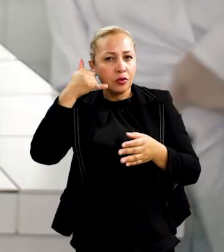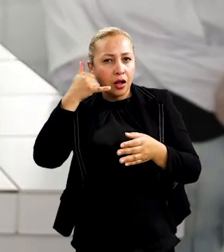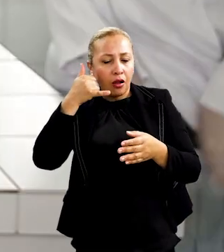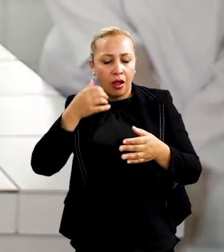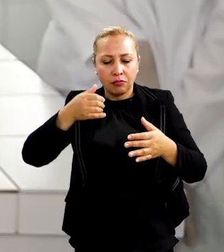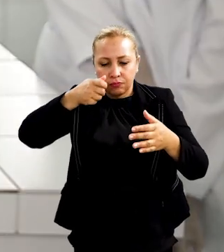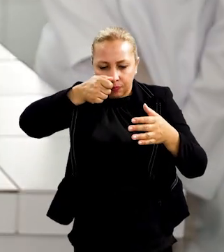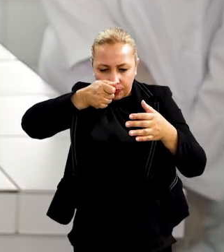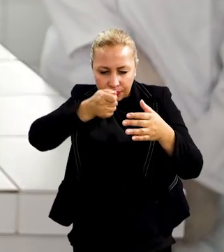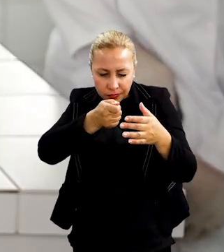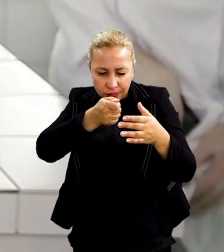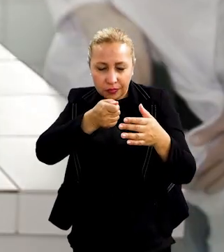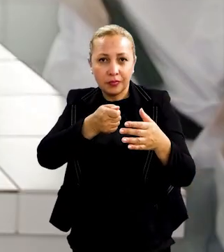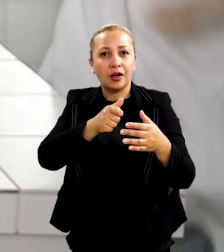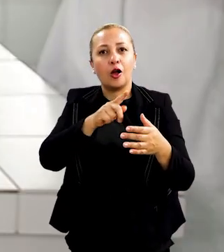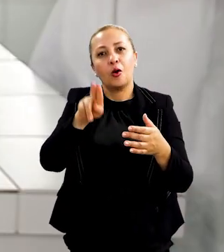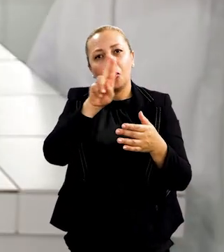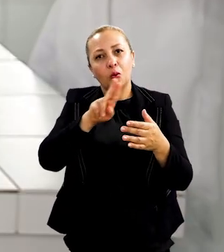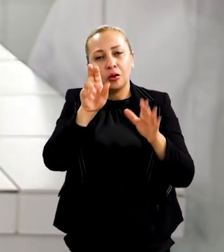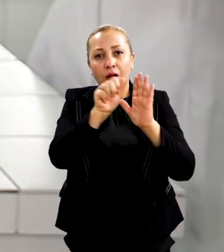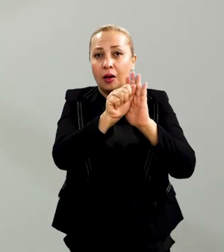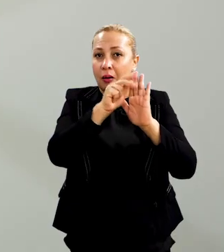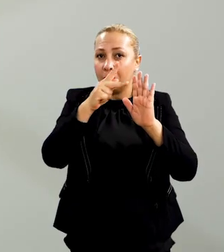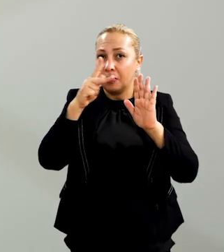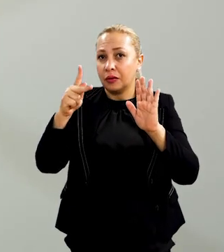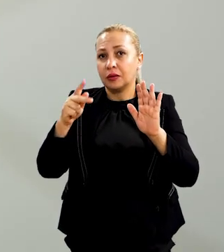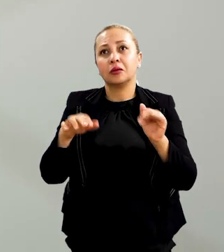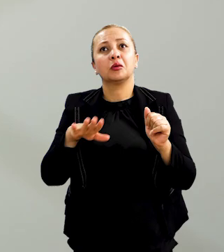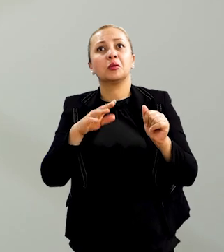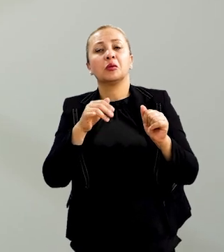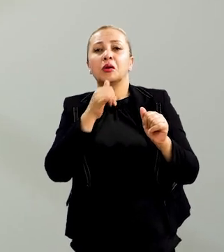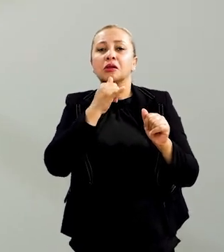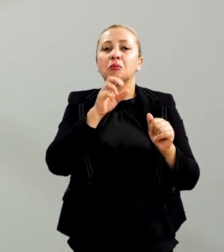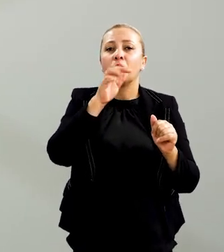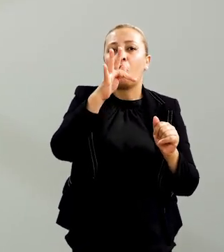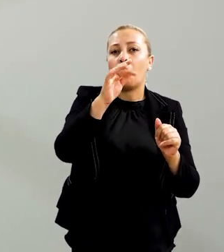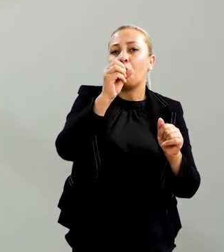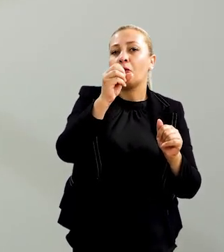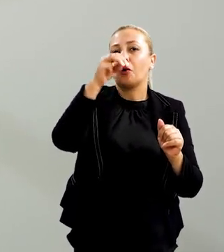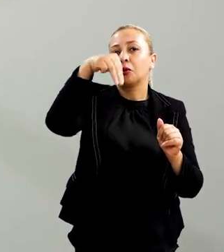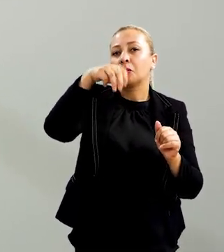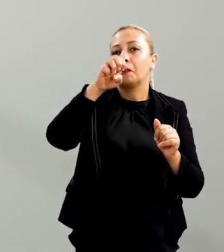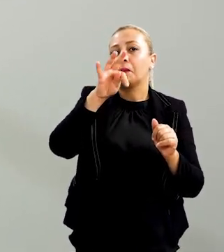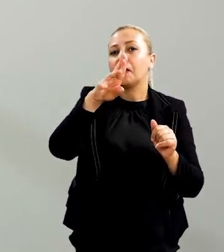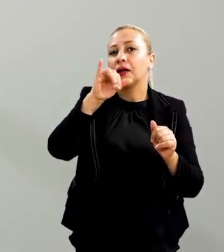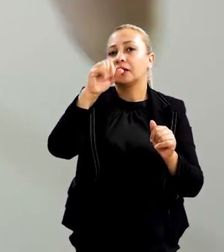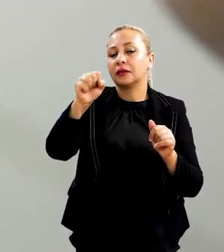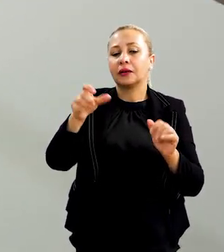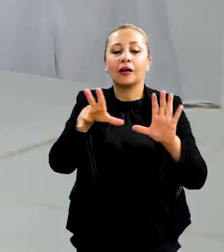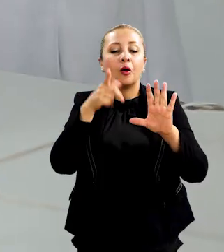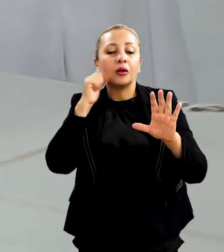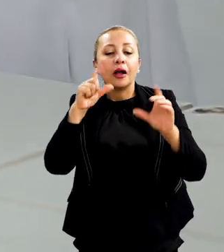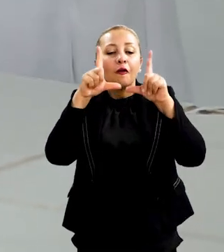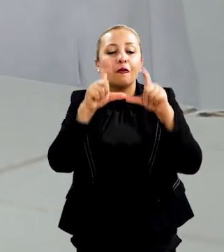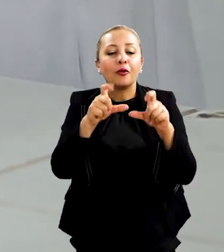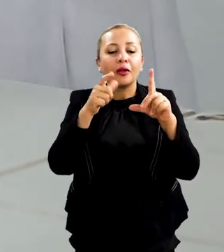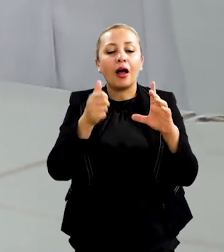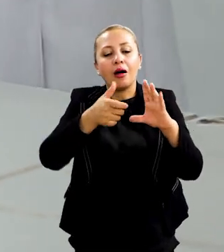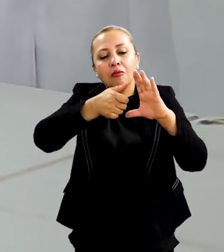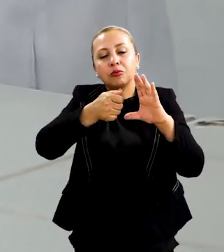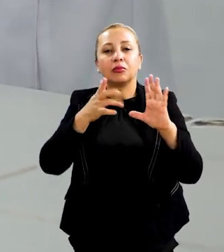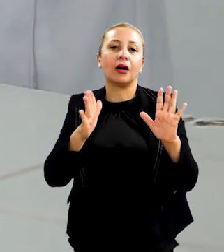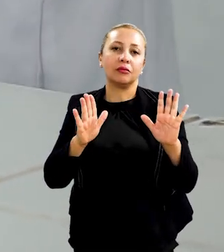o smartphone, todo mundo hoje tem um smartphone, e utilizando o aplicativo, por exemplo, o Photometrics, a gente consegue capturar a nossa imagem